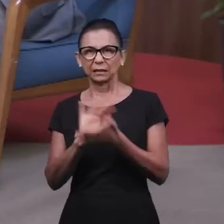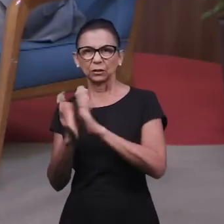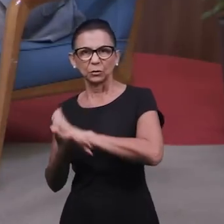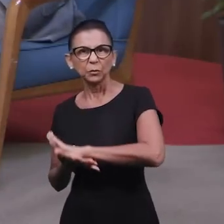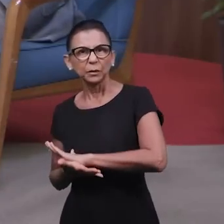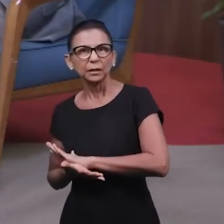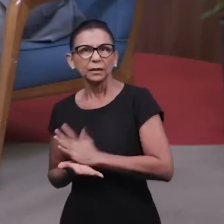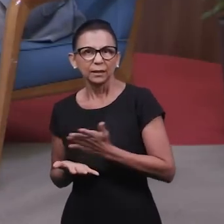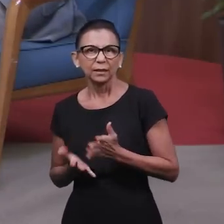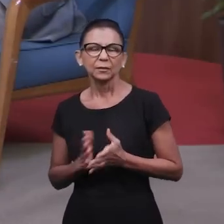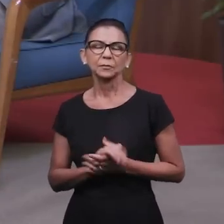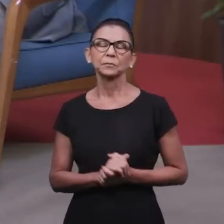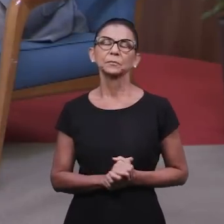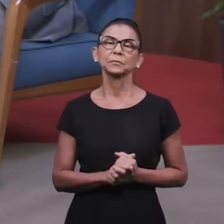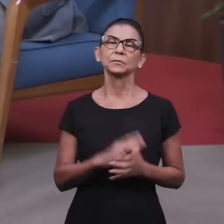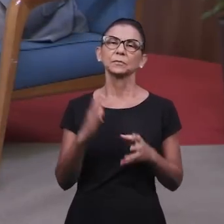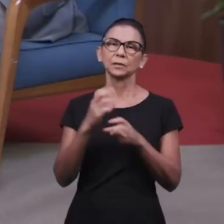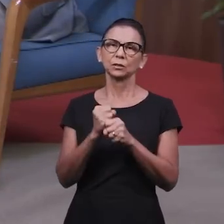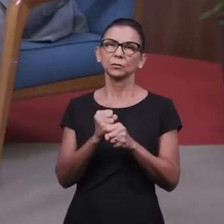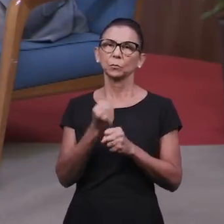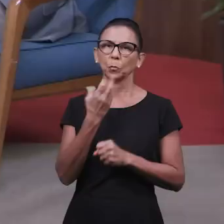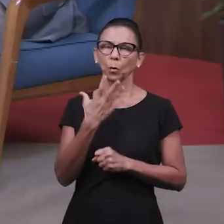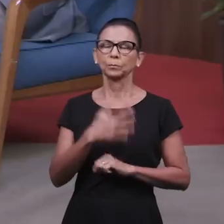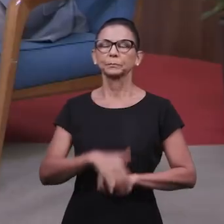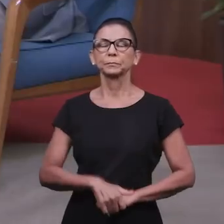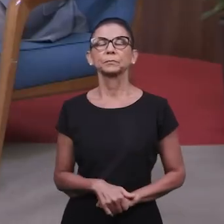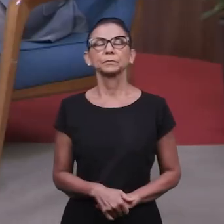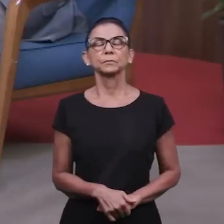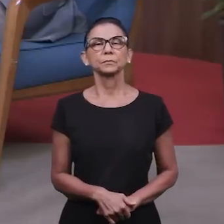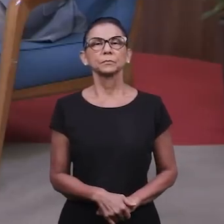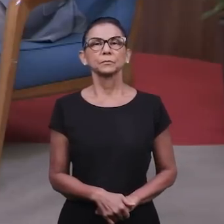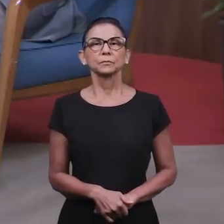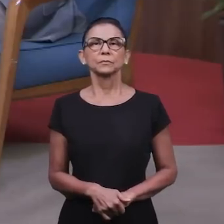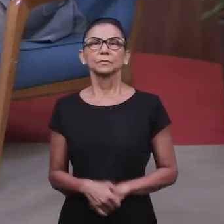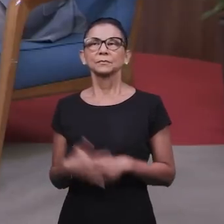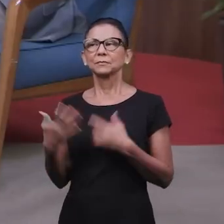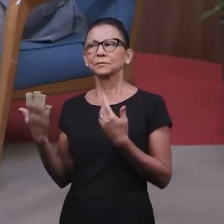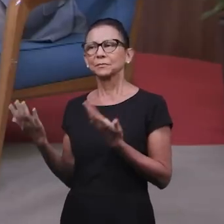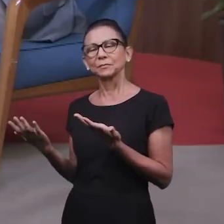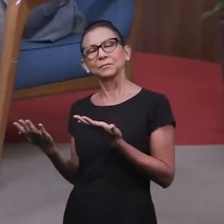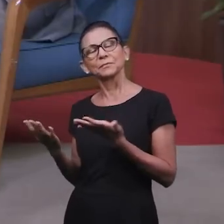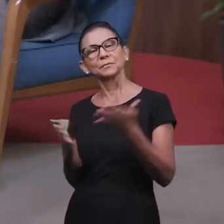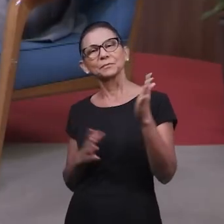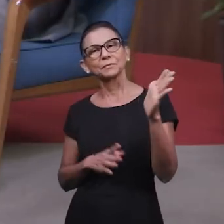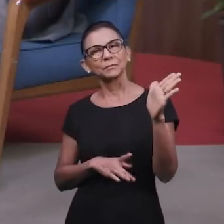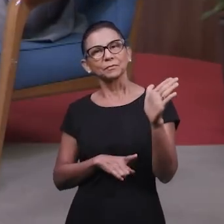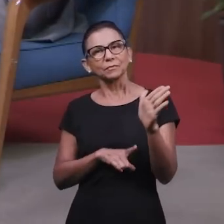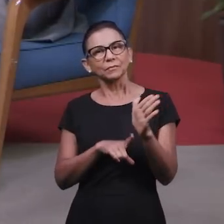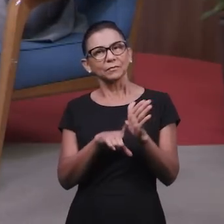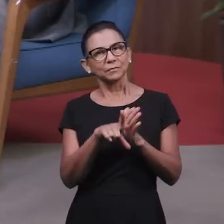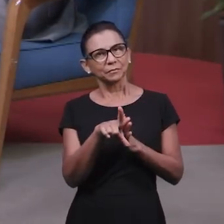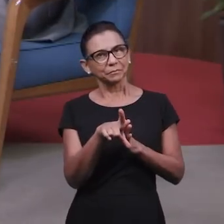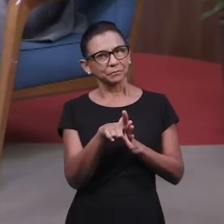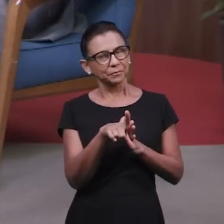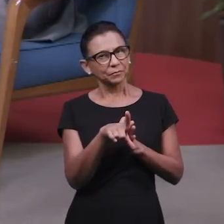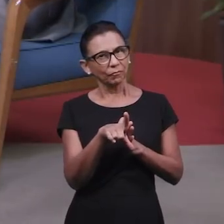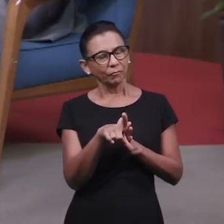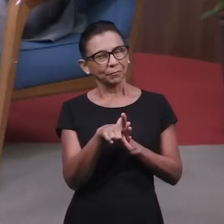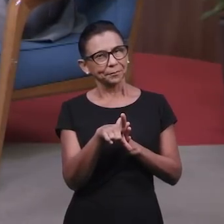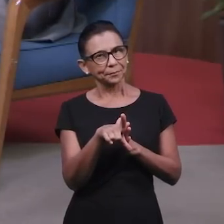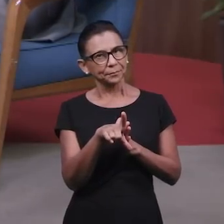por isso... Em poucas palavras, ele resumiu muita coisa que falamos aqui. Muito bom. Então tá aí as